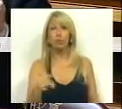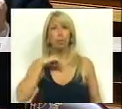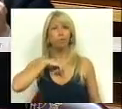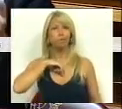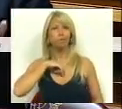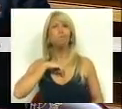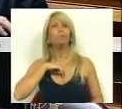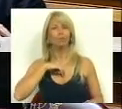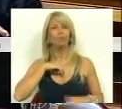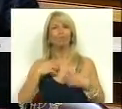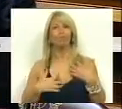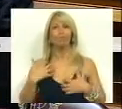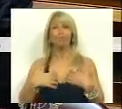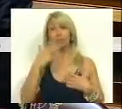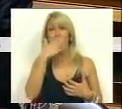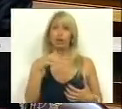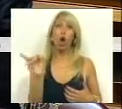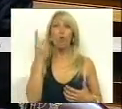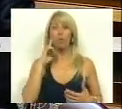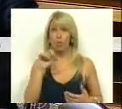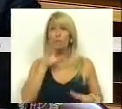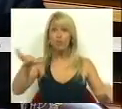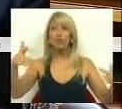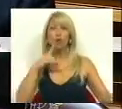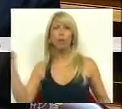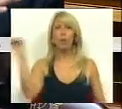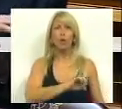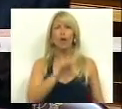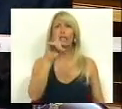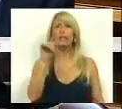se pudessem, apagavam estes 16 meses.